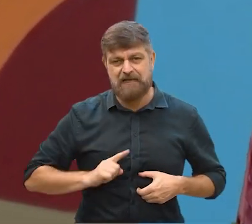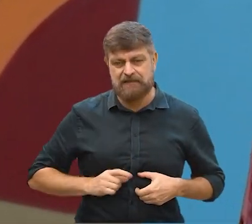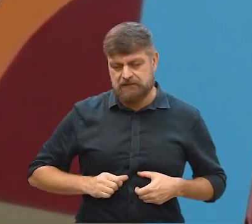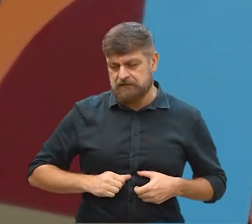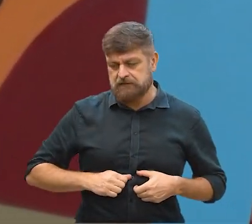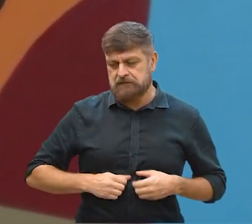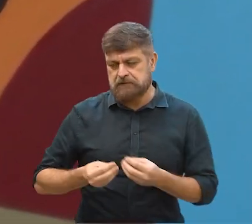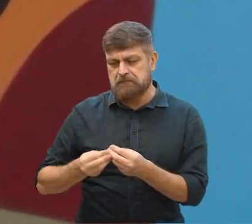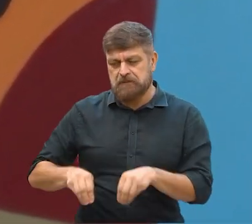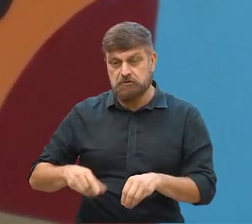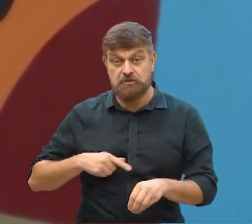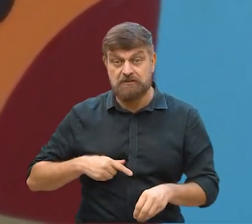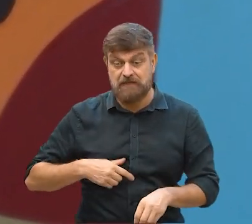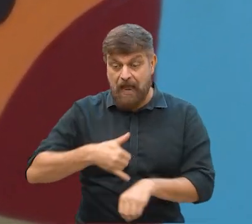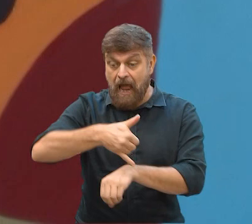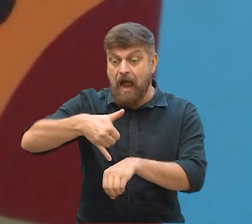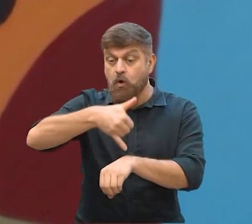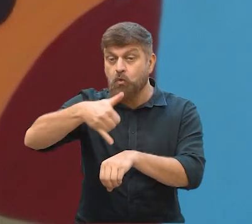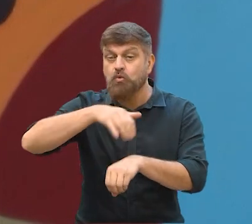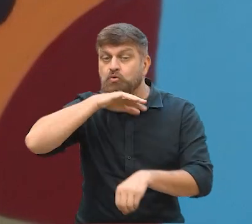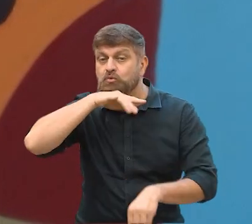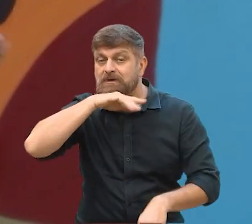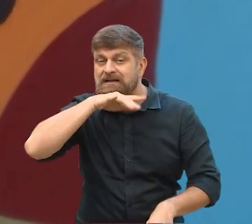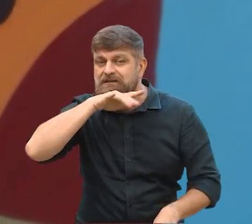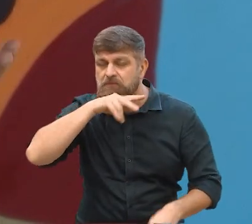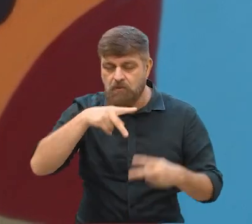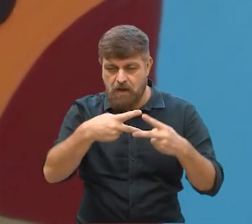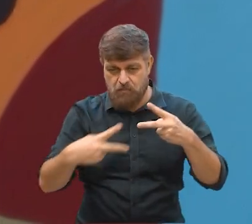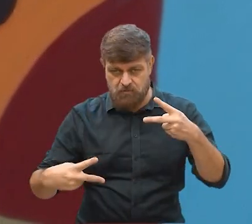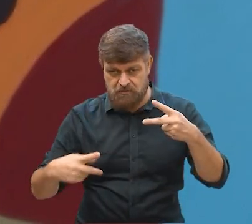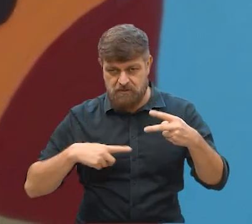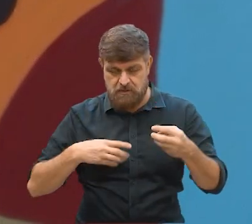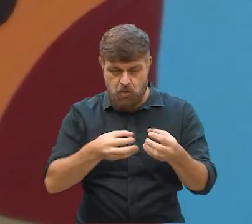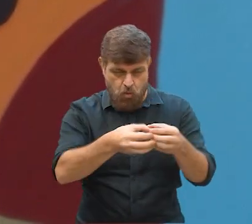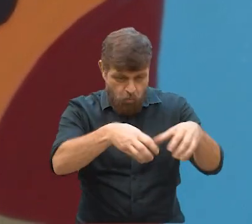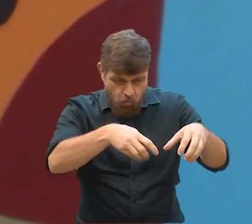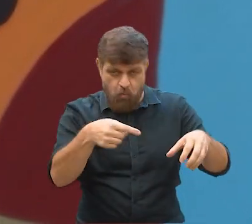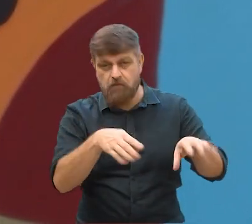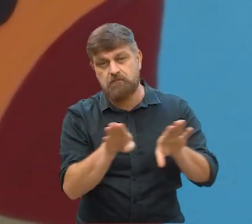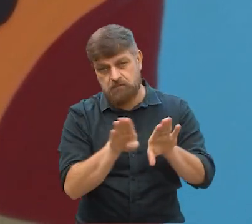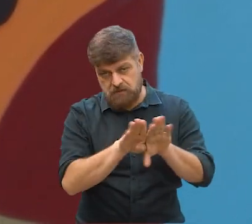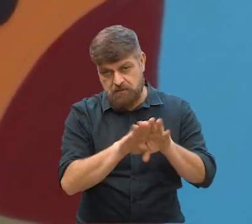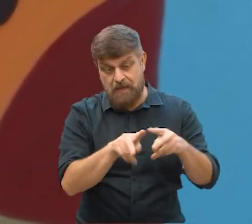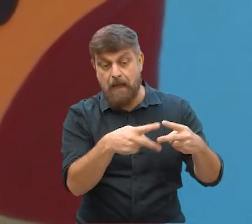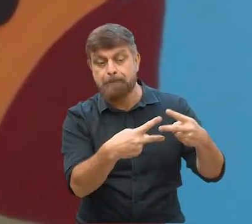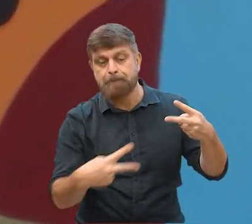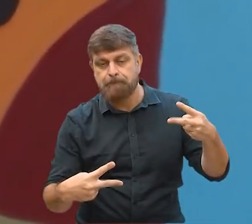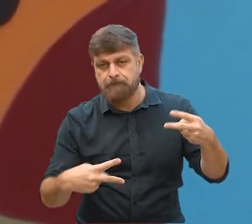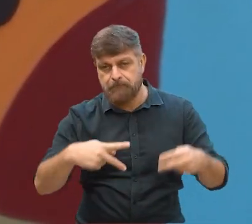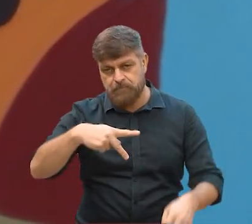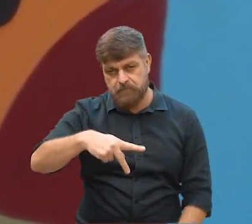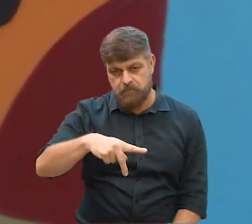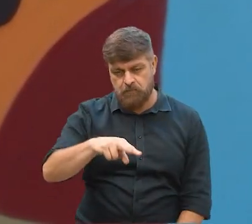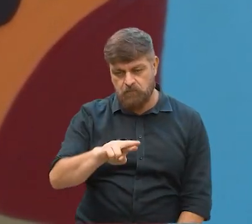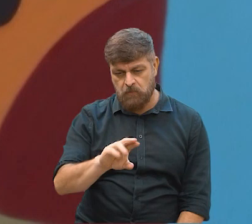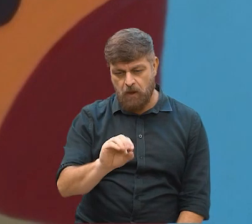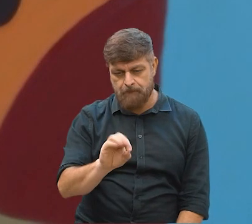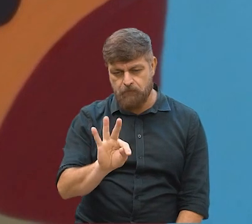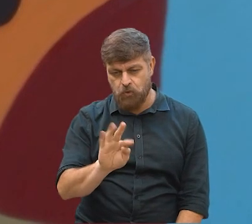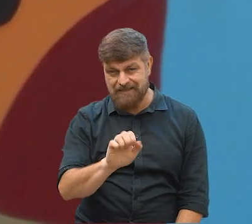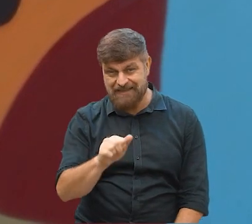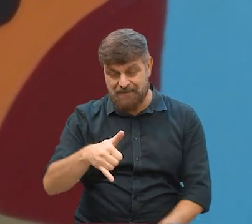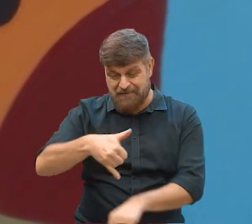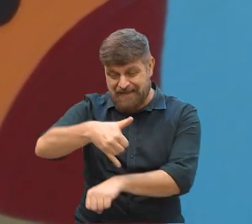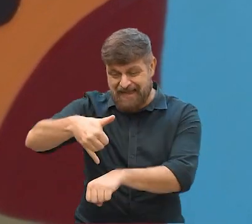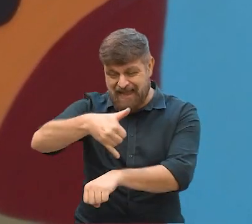que a gordura de origem animal. O problema não é nem a proteína, porque o ovo é proteína também, mas a gordura que está dentro da carne,